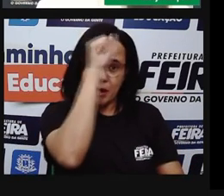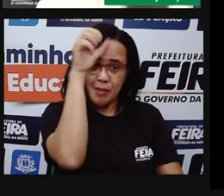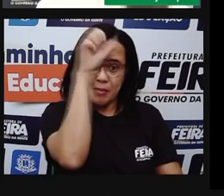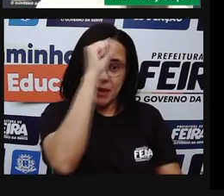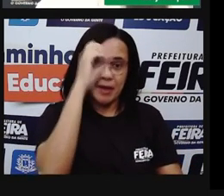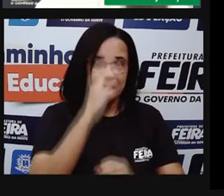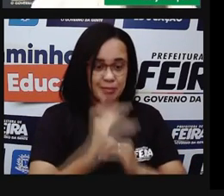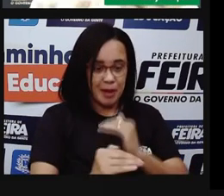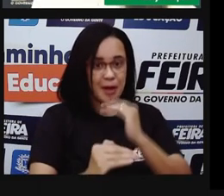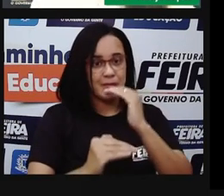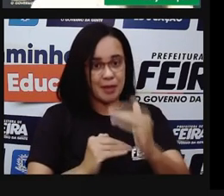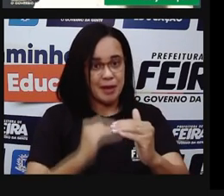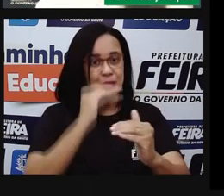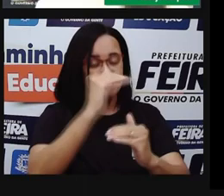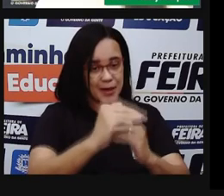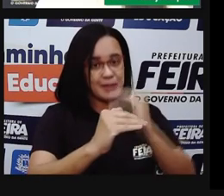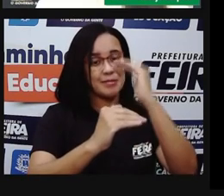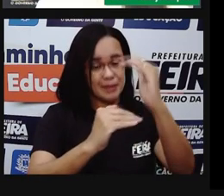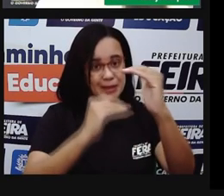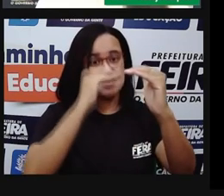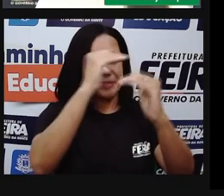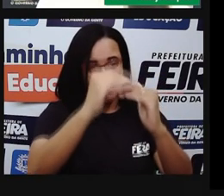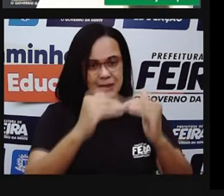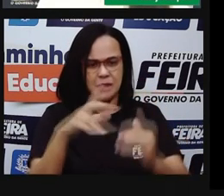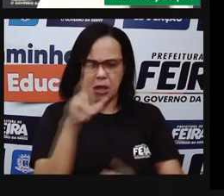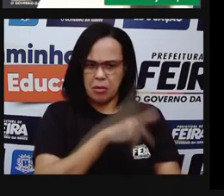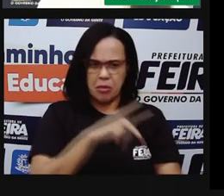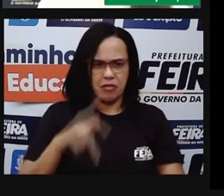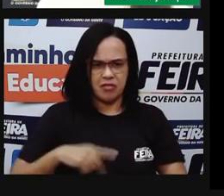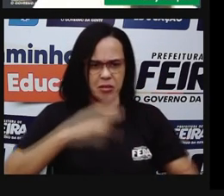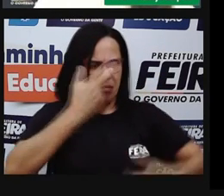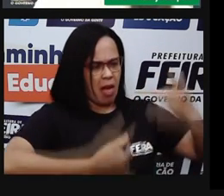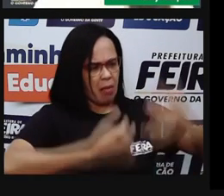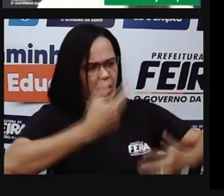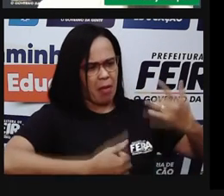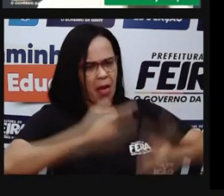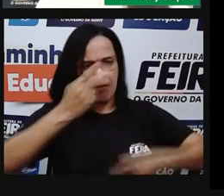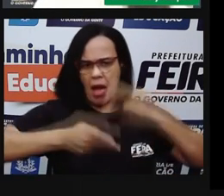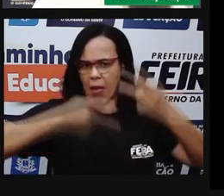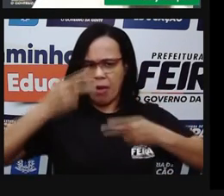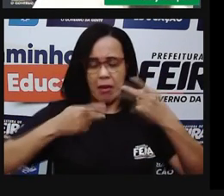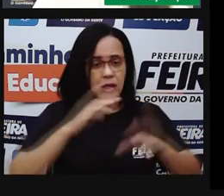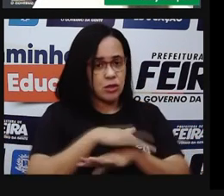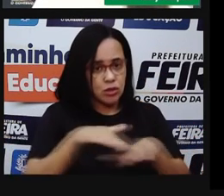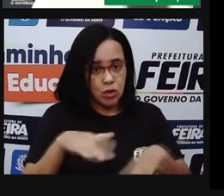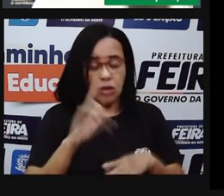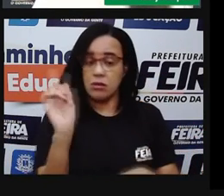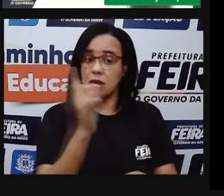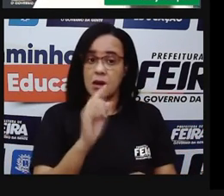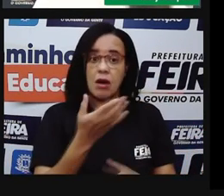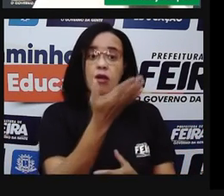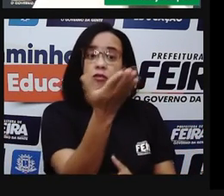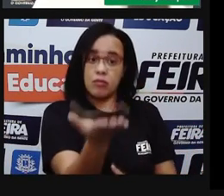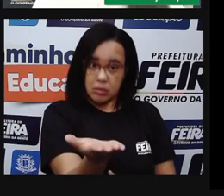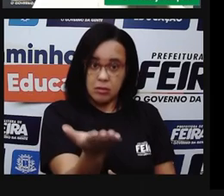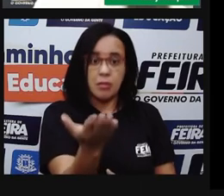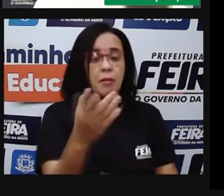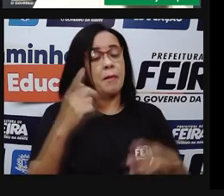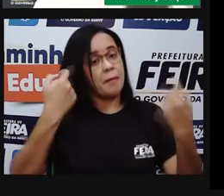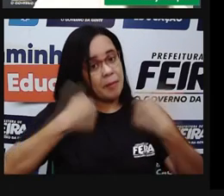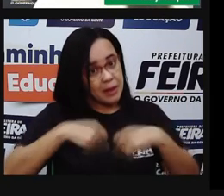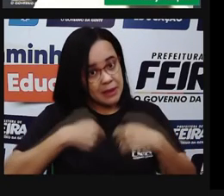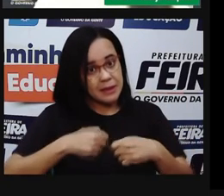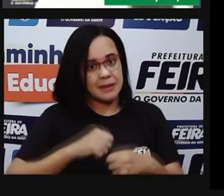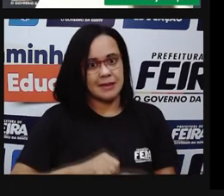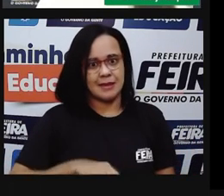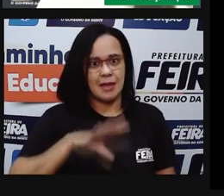que aprendizagem não é só o professor falando para vocês, mas é que realmente é vocês também buscando, né? Sendo